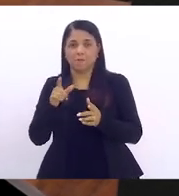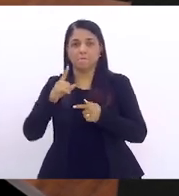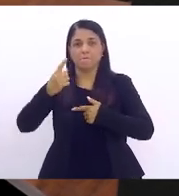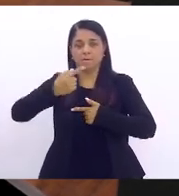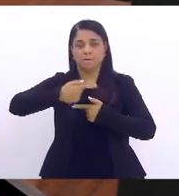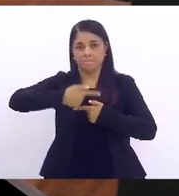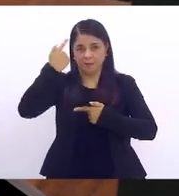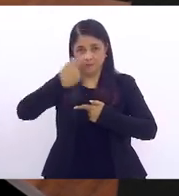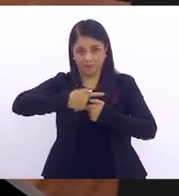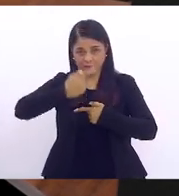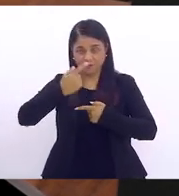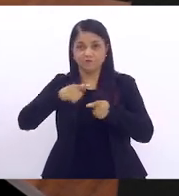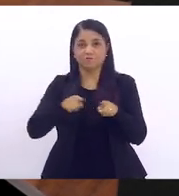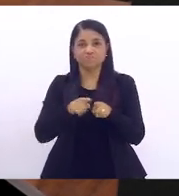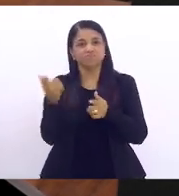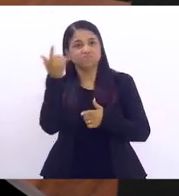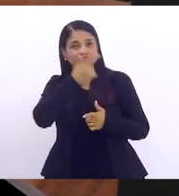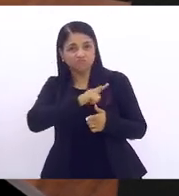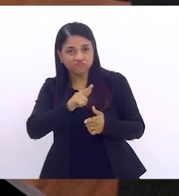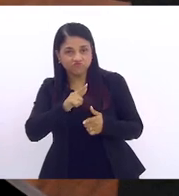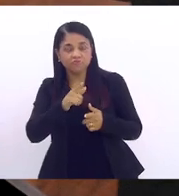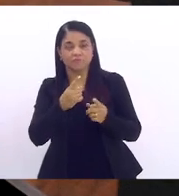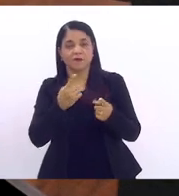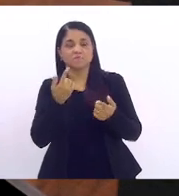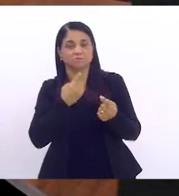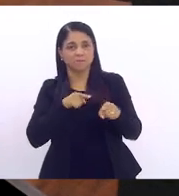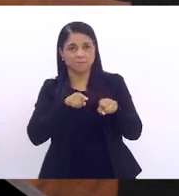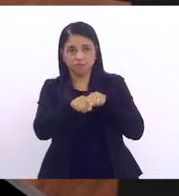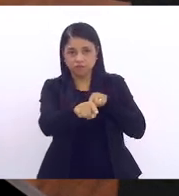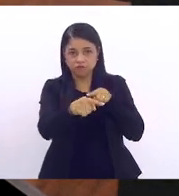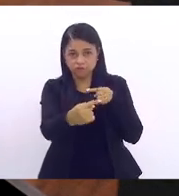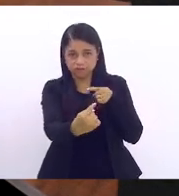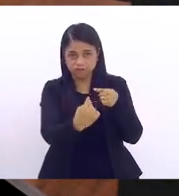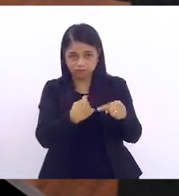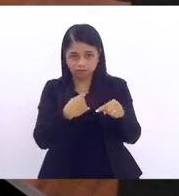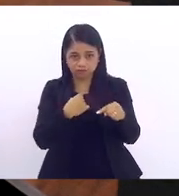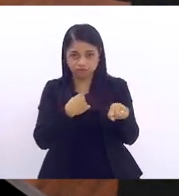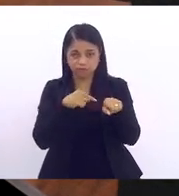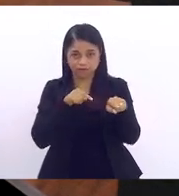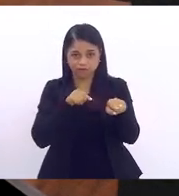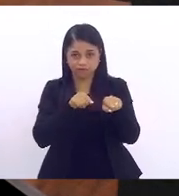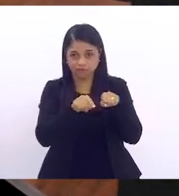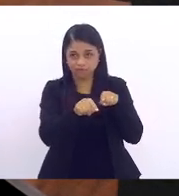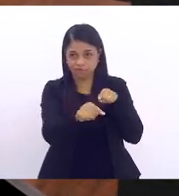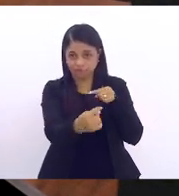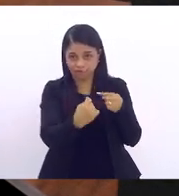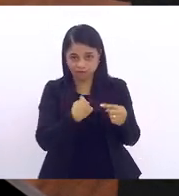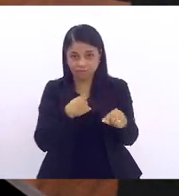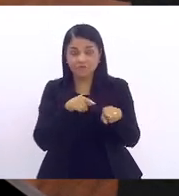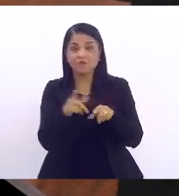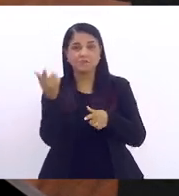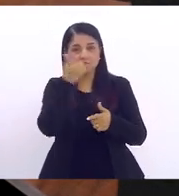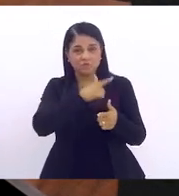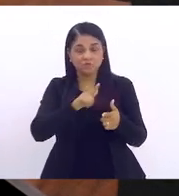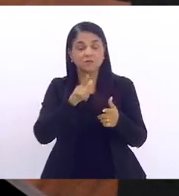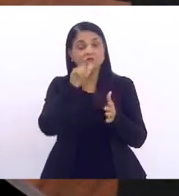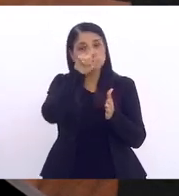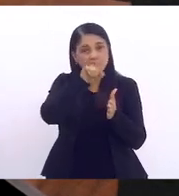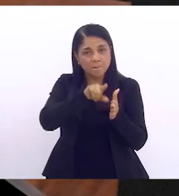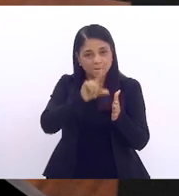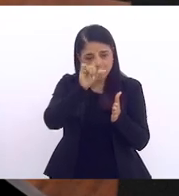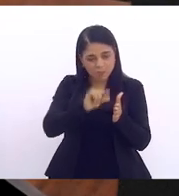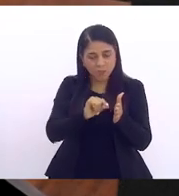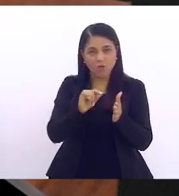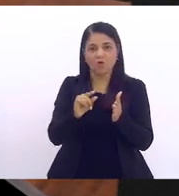Claro para poder ganhar Rodovia mas com isso como a gente ofereceu o maior valor do teto de pedágio isso consequentemente refletiu no